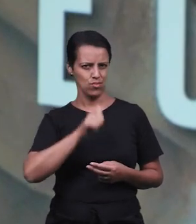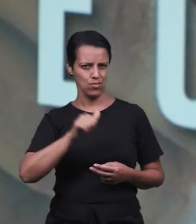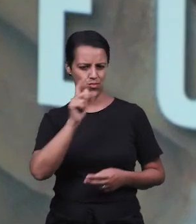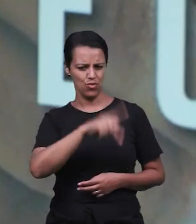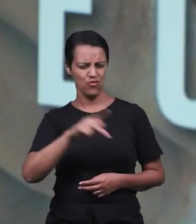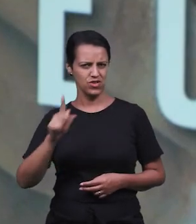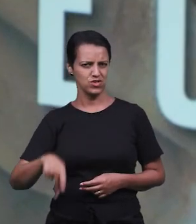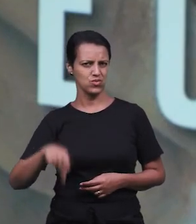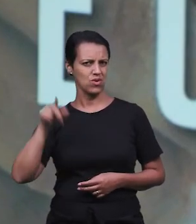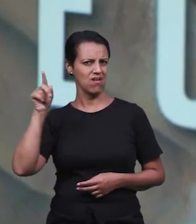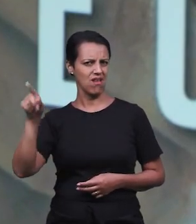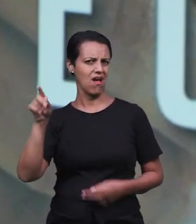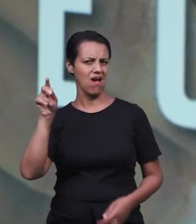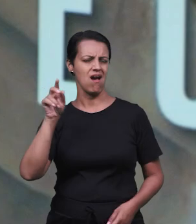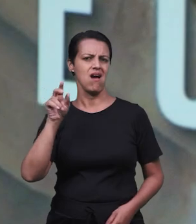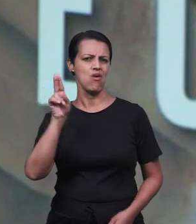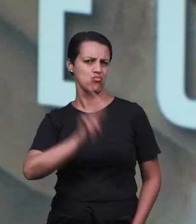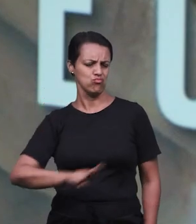muito bem